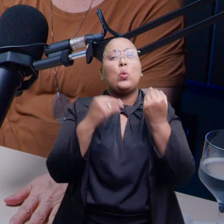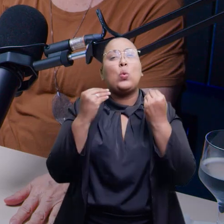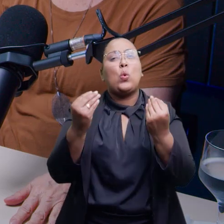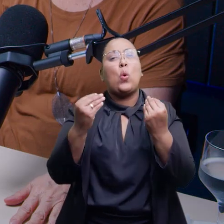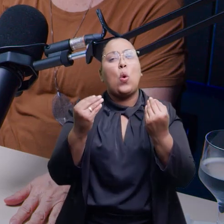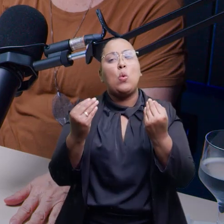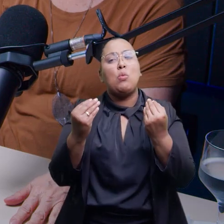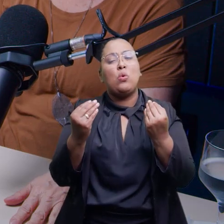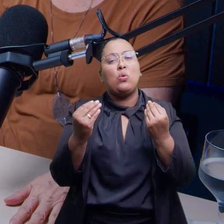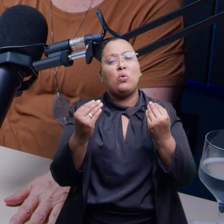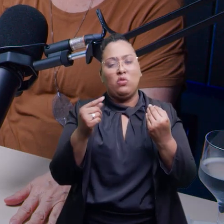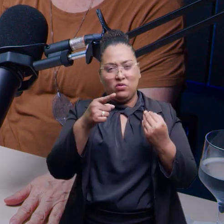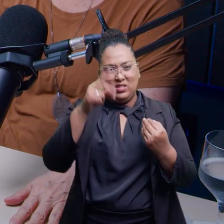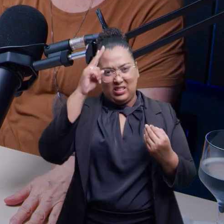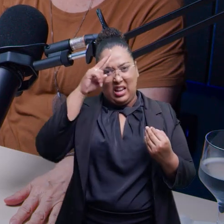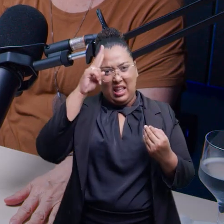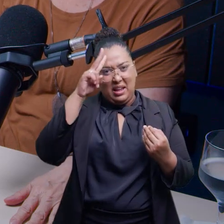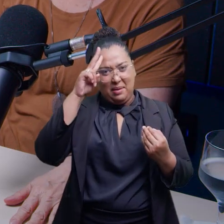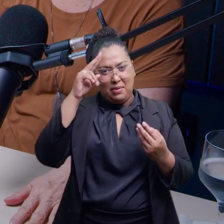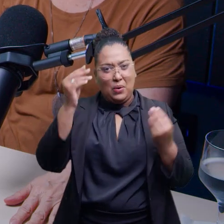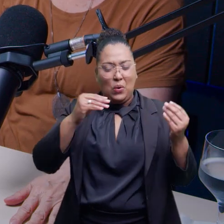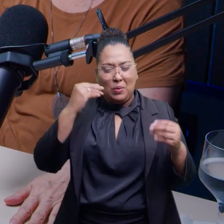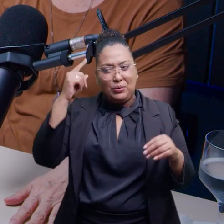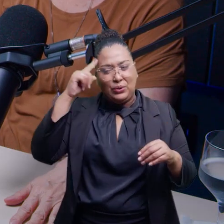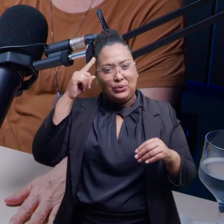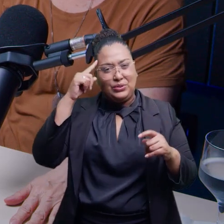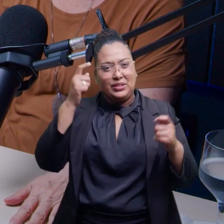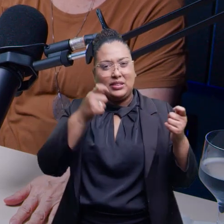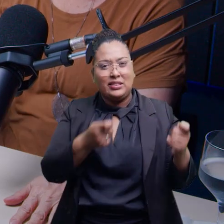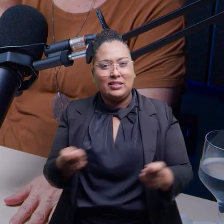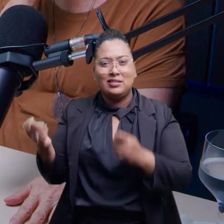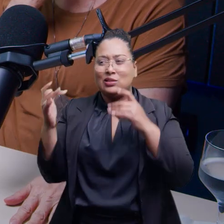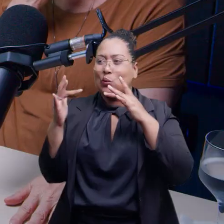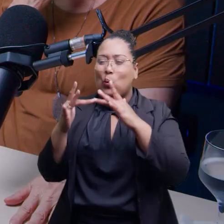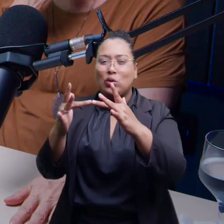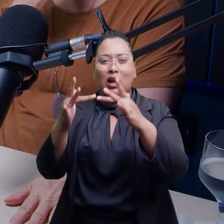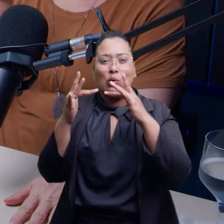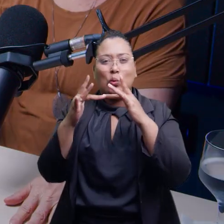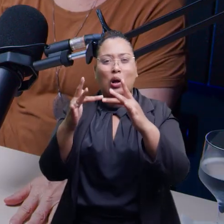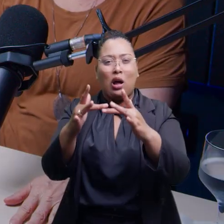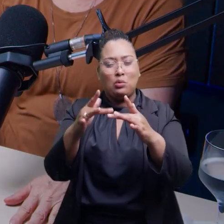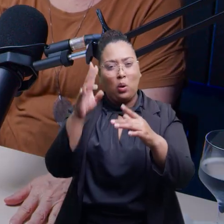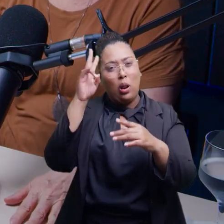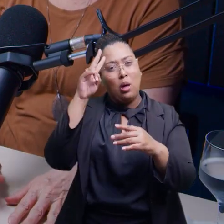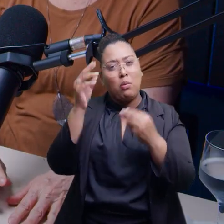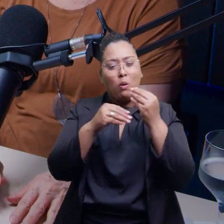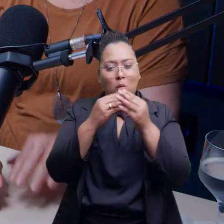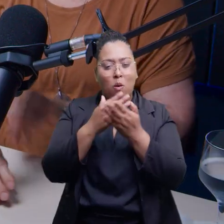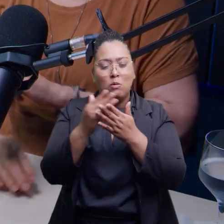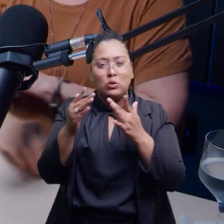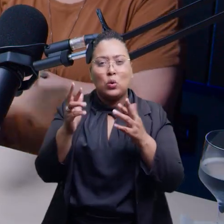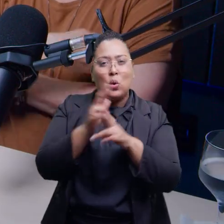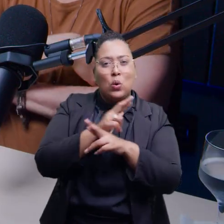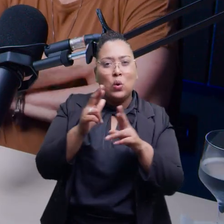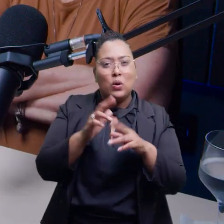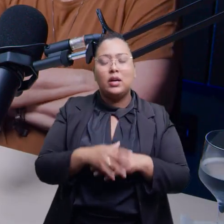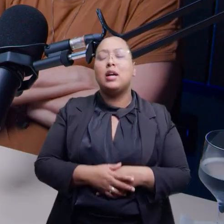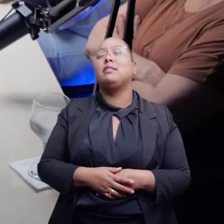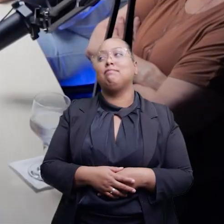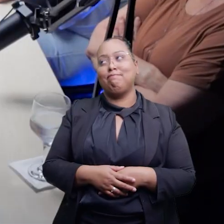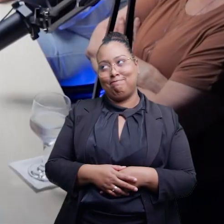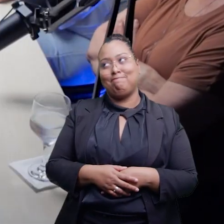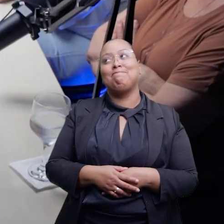agora? Como é que foi esse início? Você se lembra desse dia a dia? Como é que foi essa construção dessa relação?